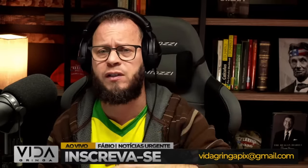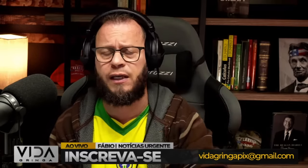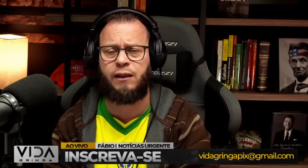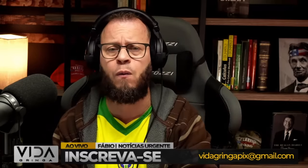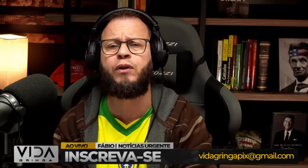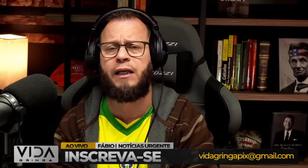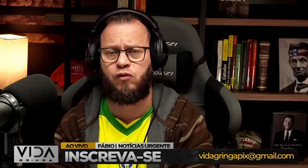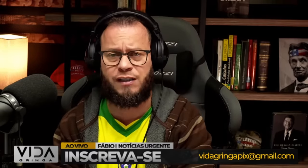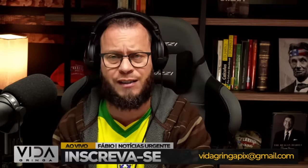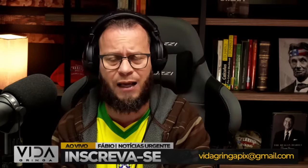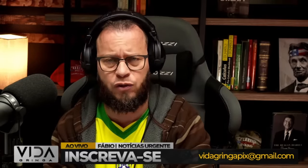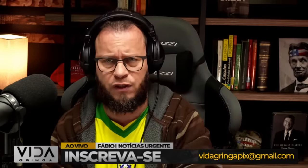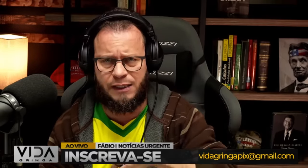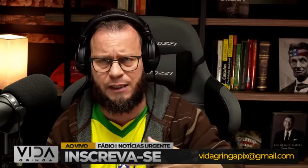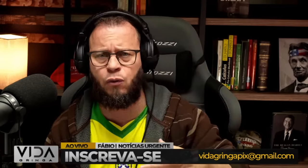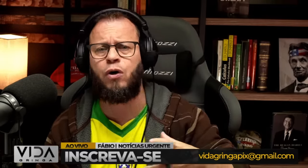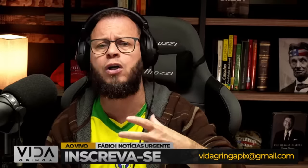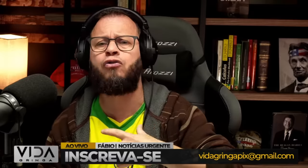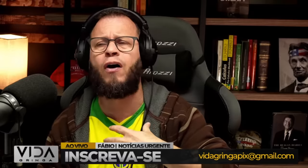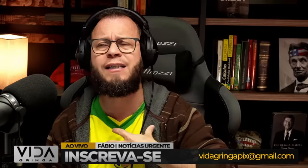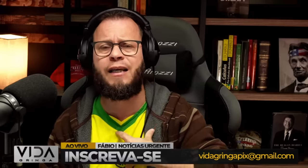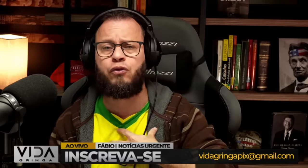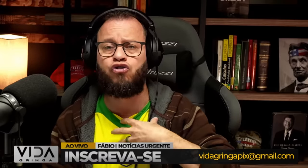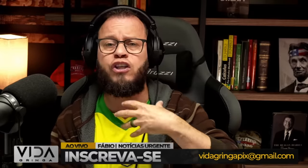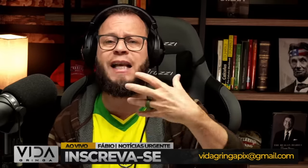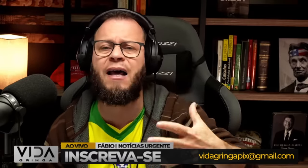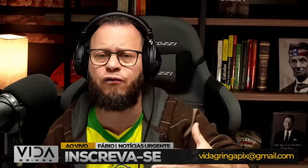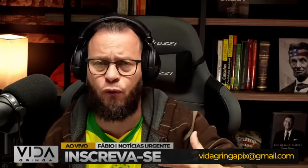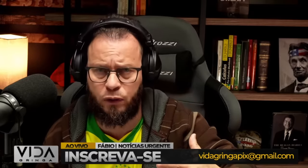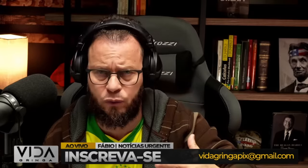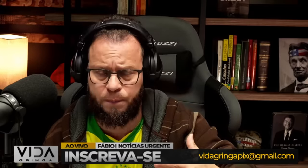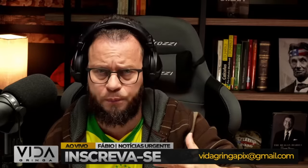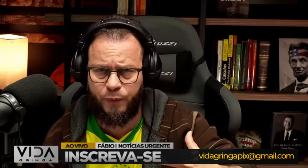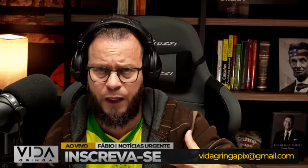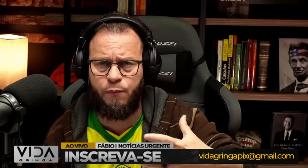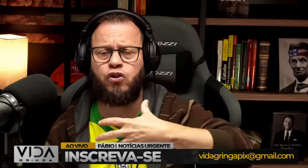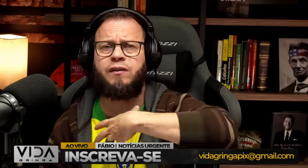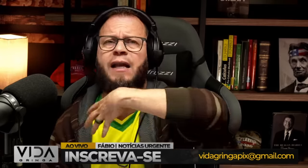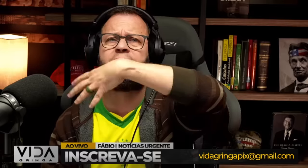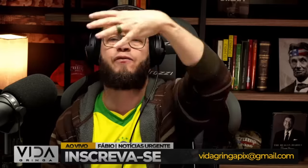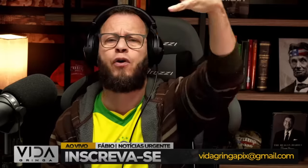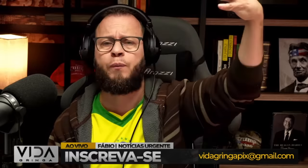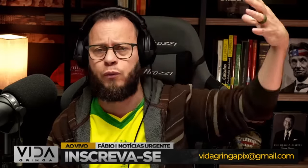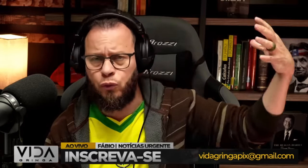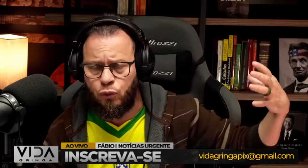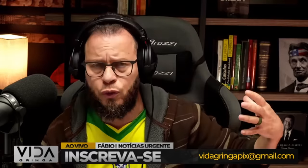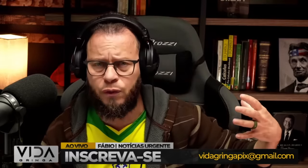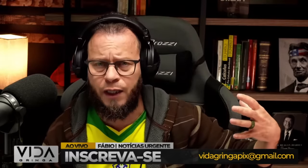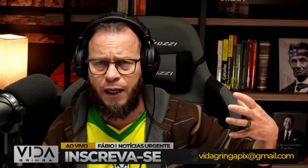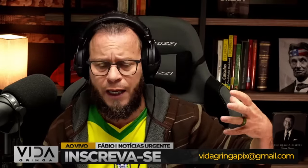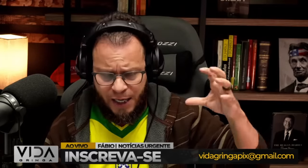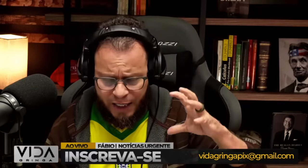e você que não poderemos estar no dia 25 nós iremos tirar a foto e mostrar essa foto pro mundo